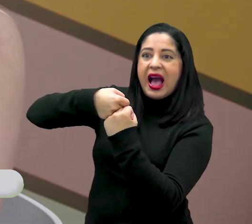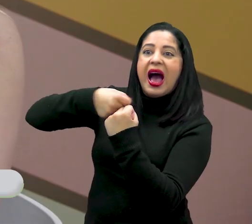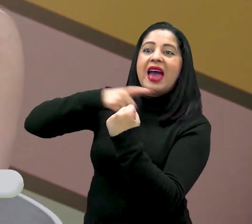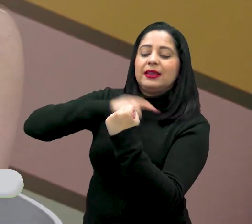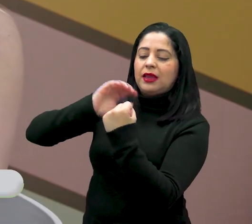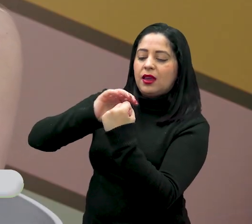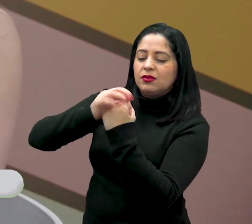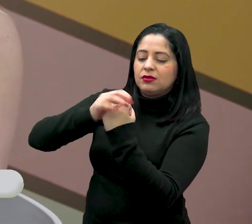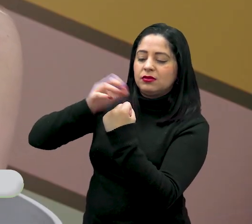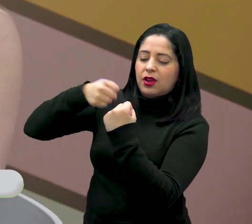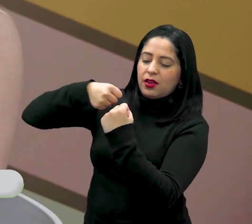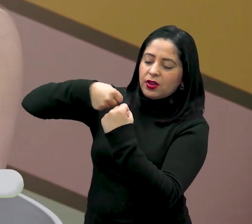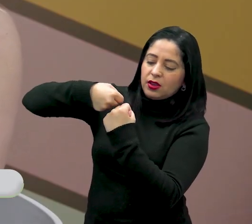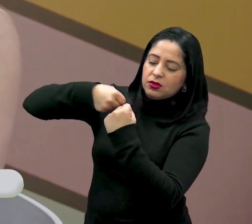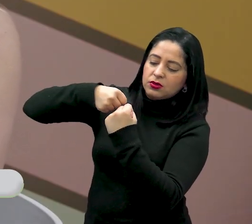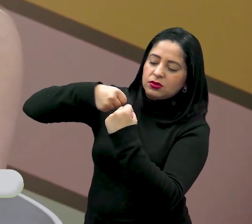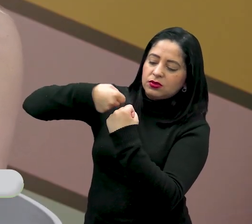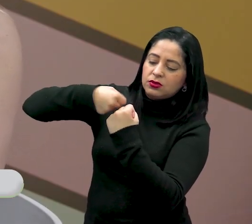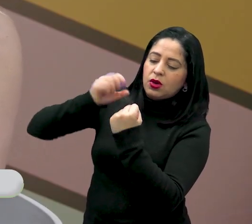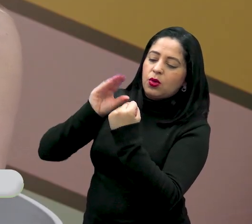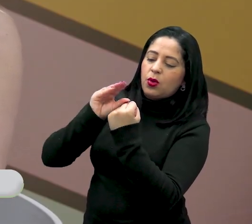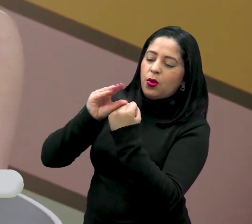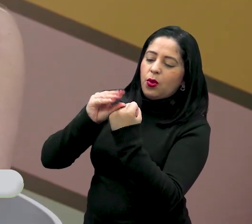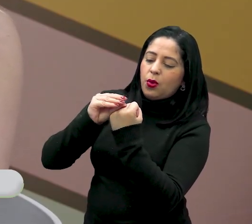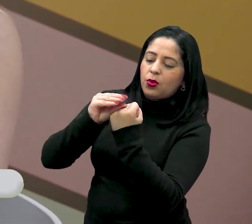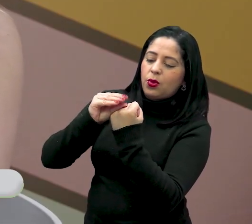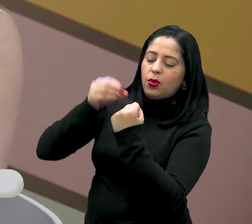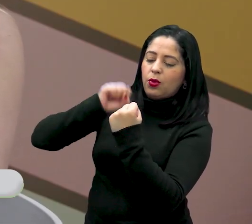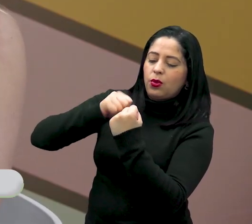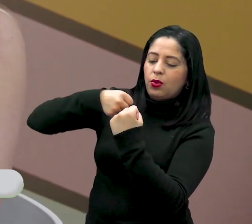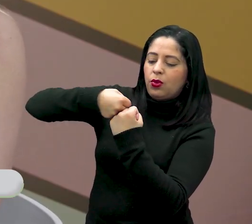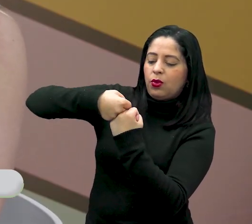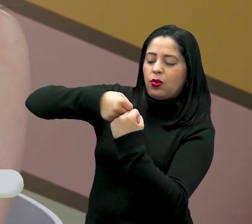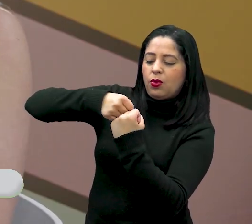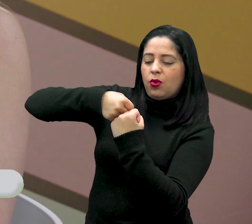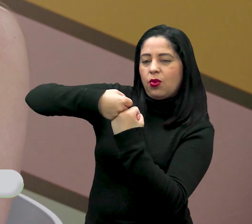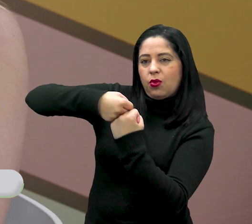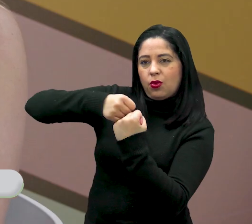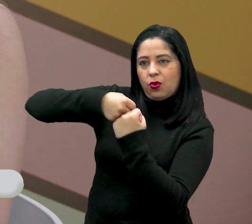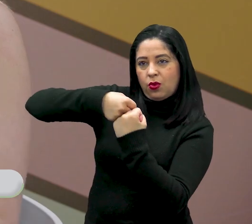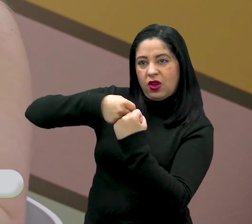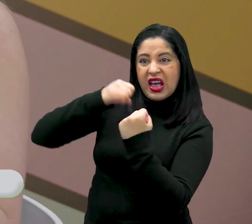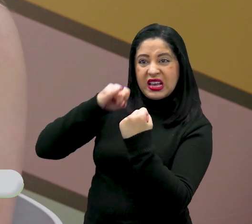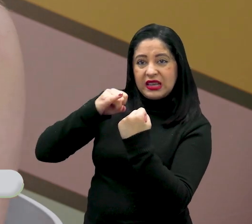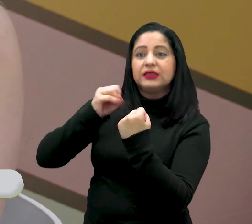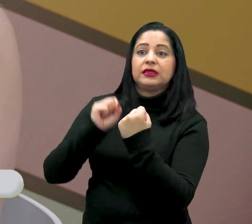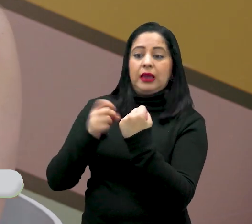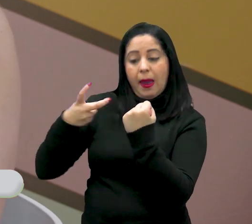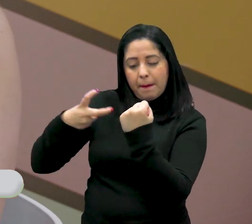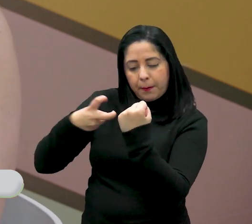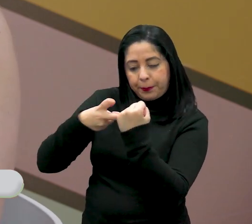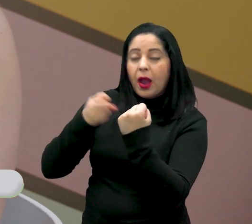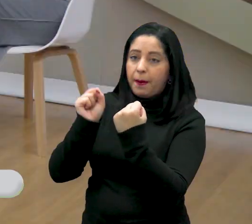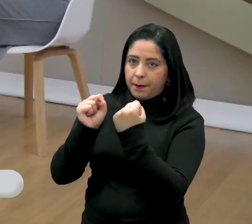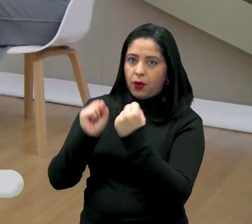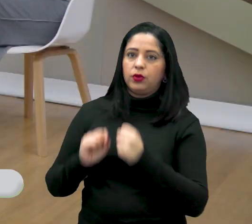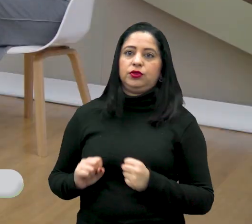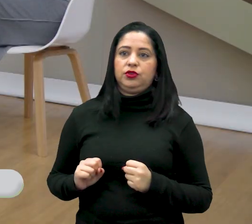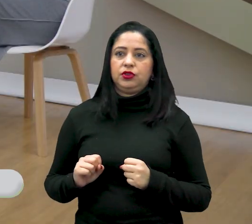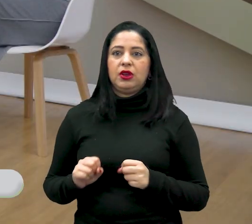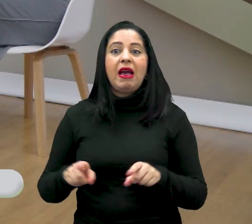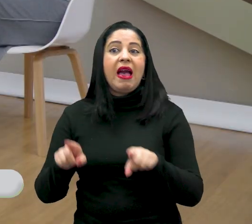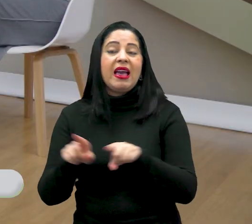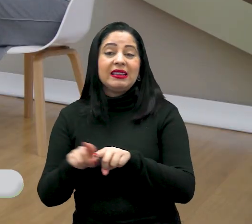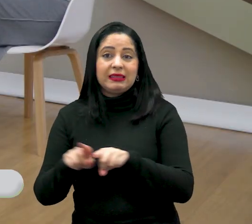com osso, então faz essa gelatininha, esse travesseirinho entre os ossos para diminuir esse impacto. Sim. Então, ele tem grandes funções. A gente pode